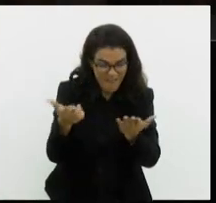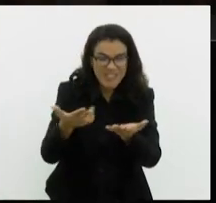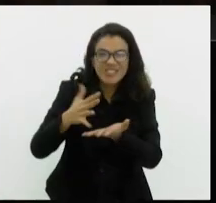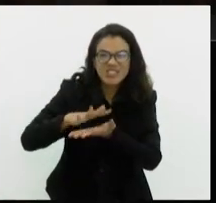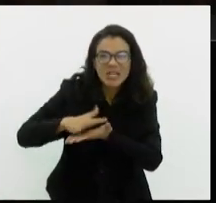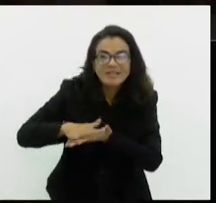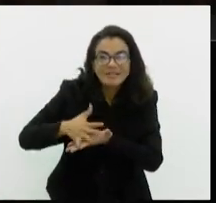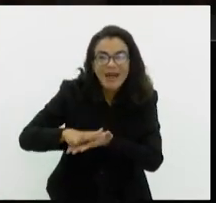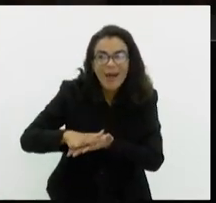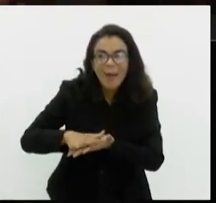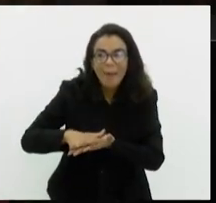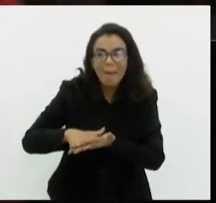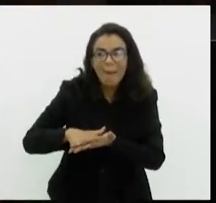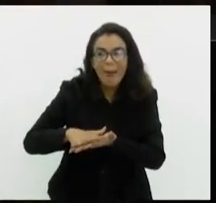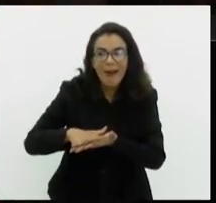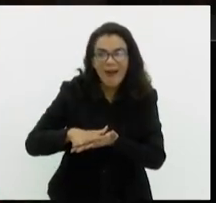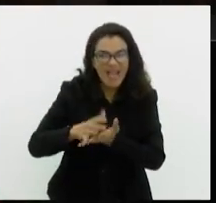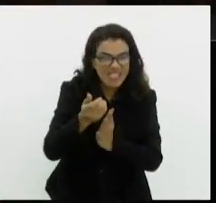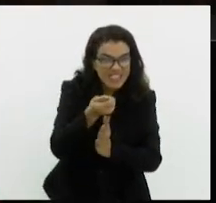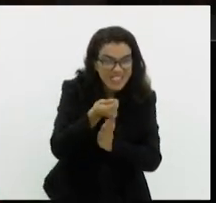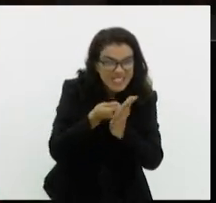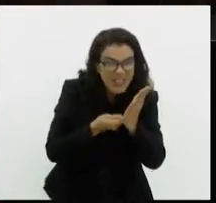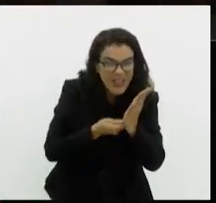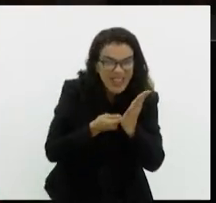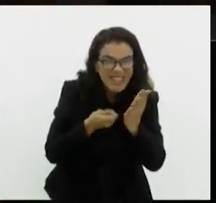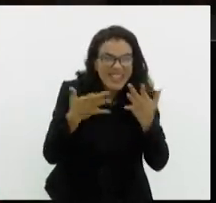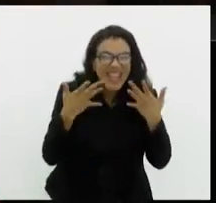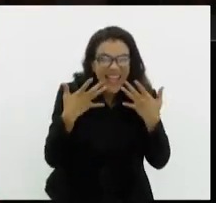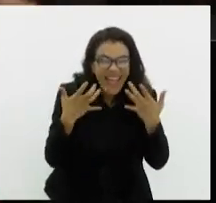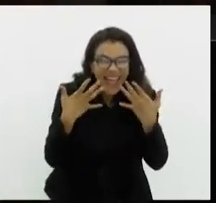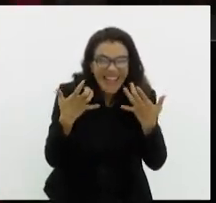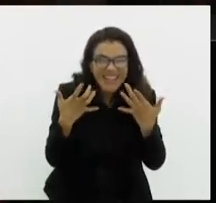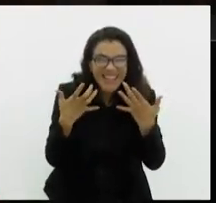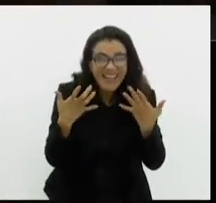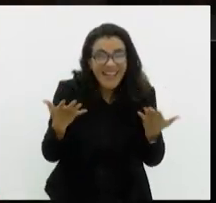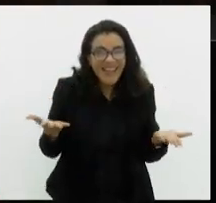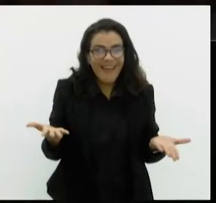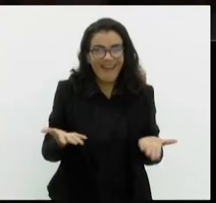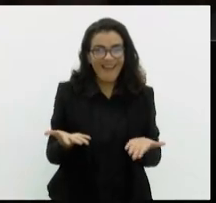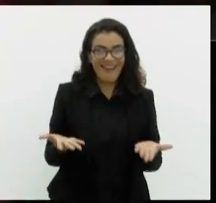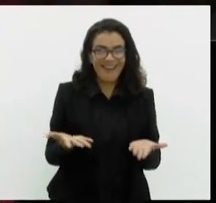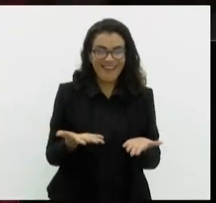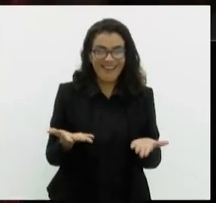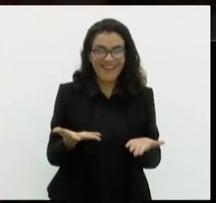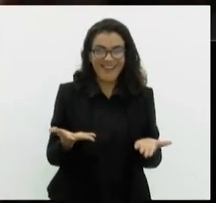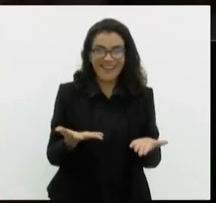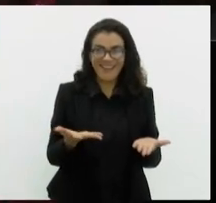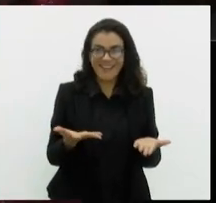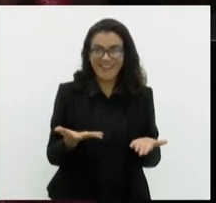nem autora de peças de teatro. E agora estou até